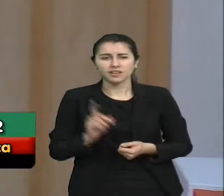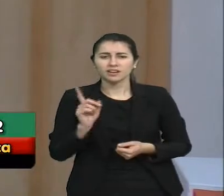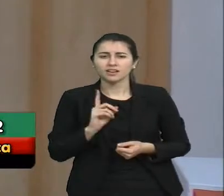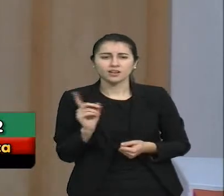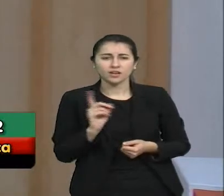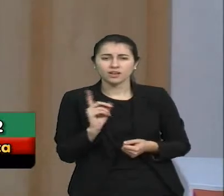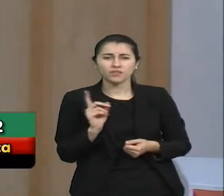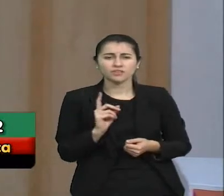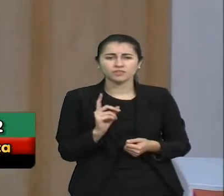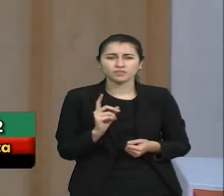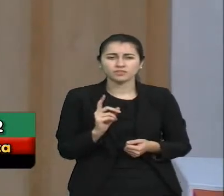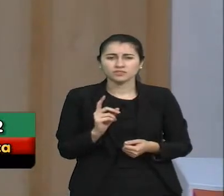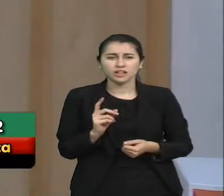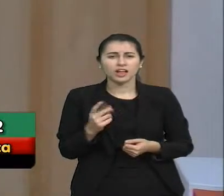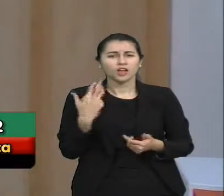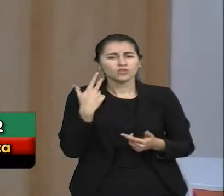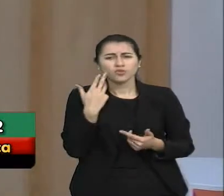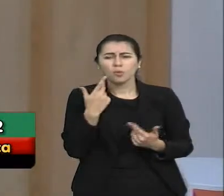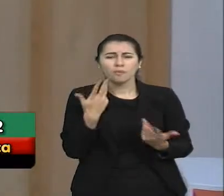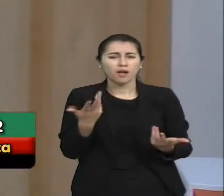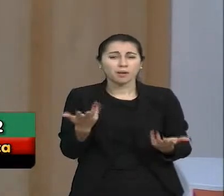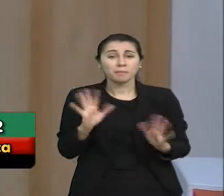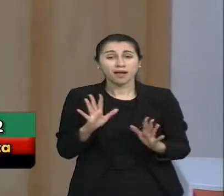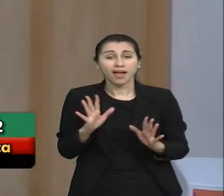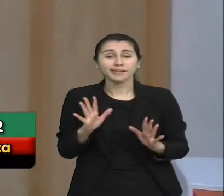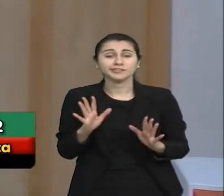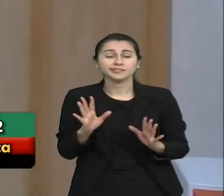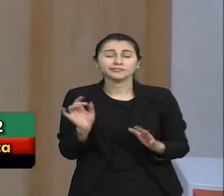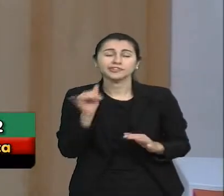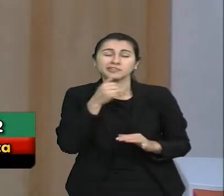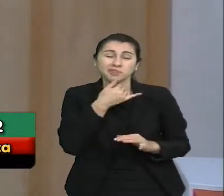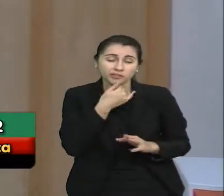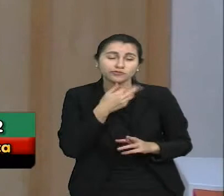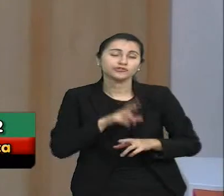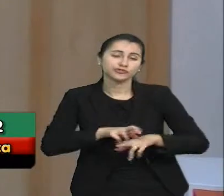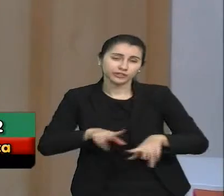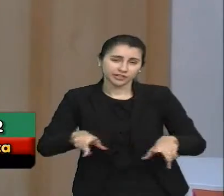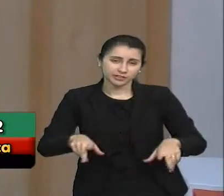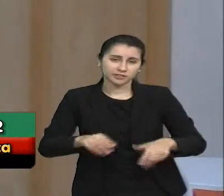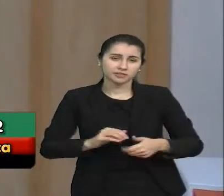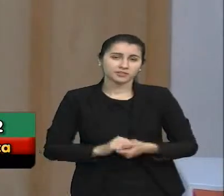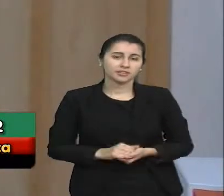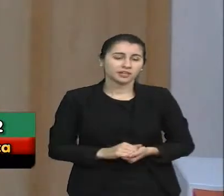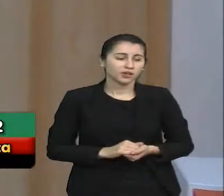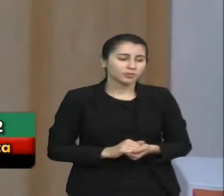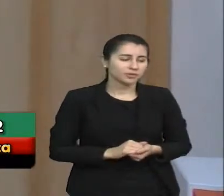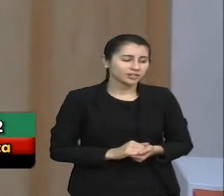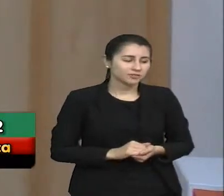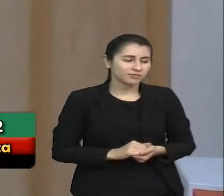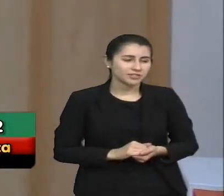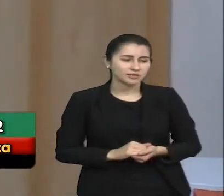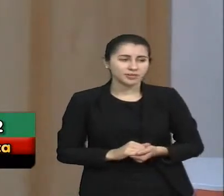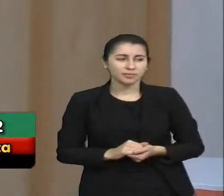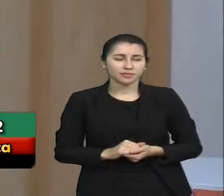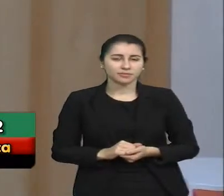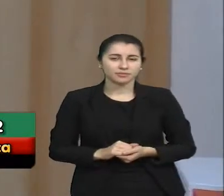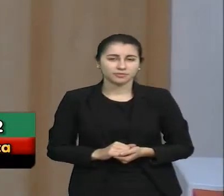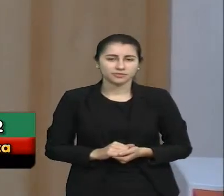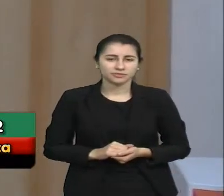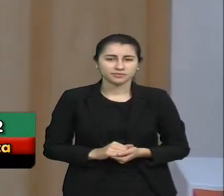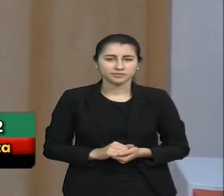diferente, deveria ser algo comum, mas, infelizmente, é algo diferente. Dentro dessa casa aqui,